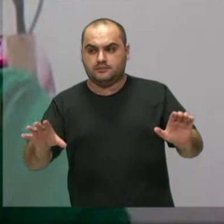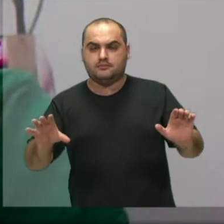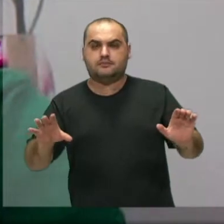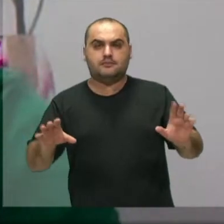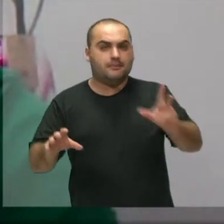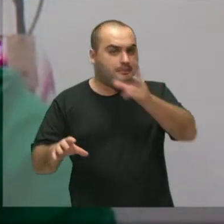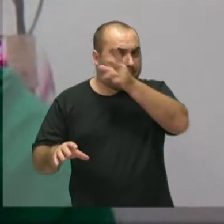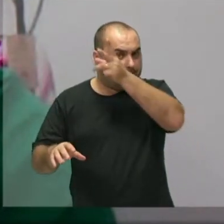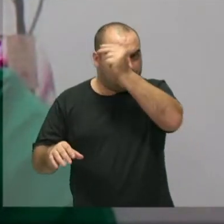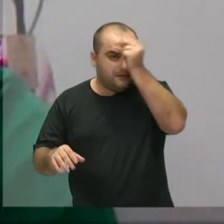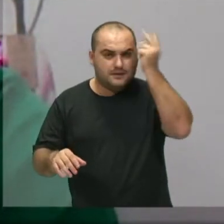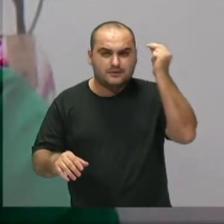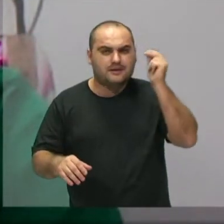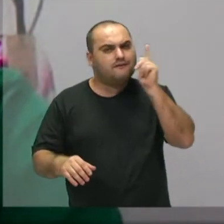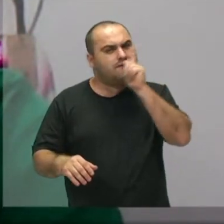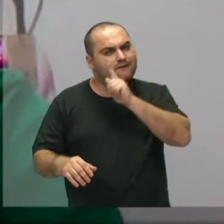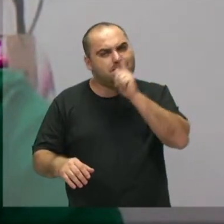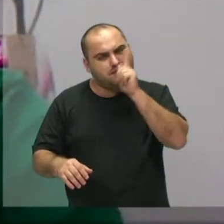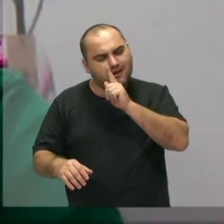público falhe um pouco.